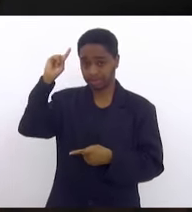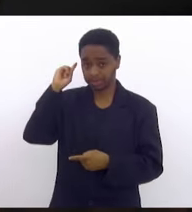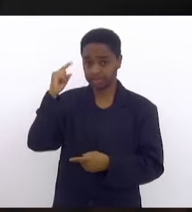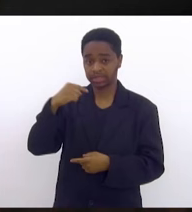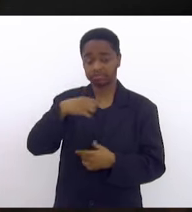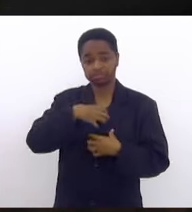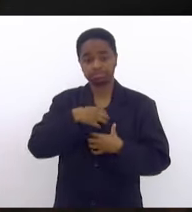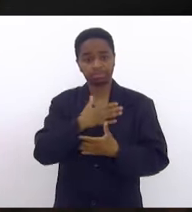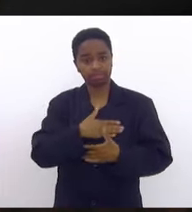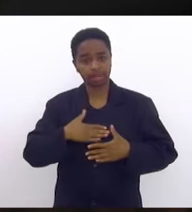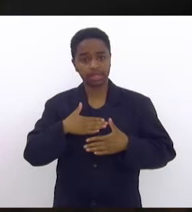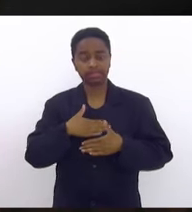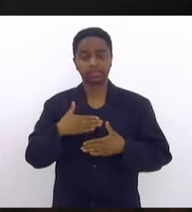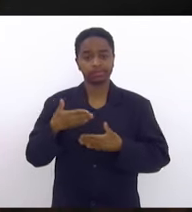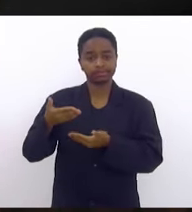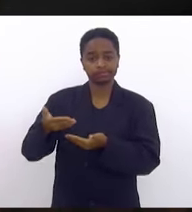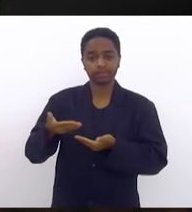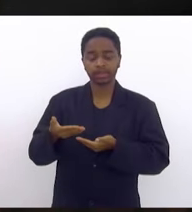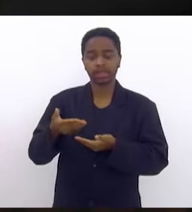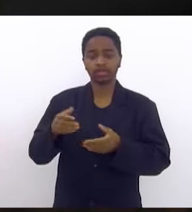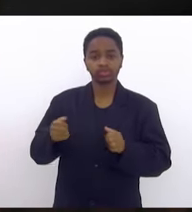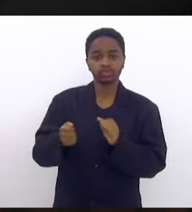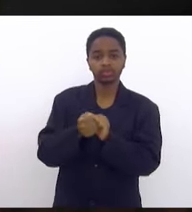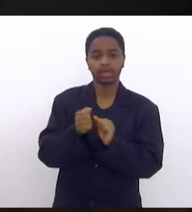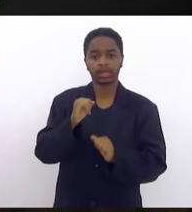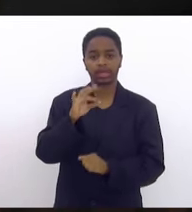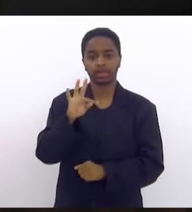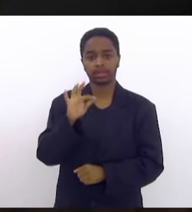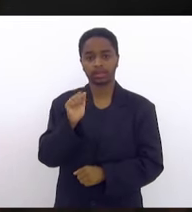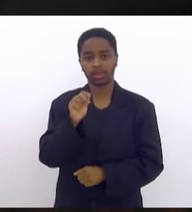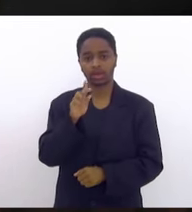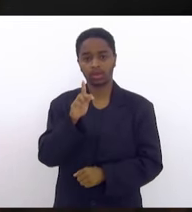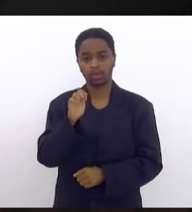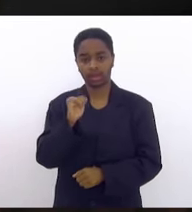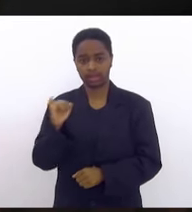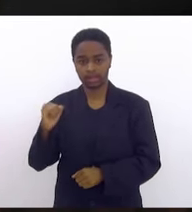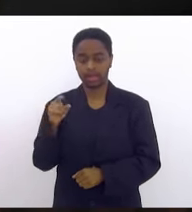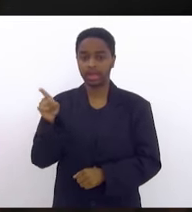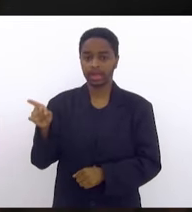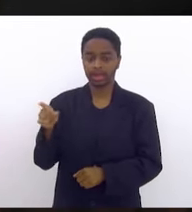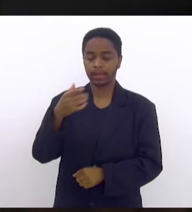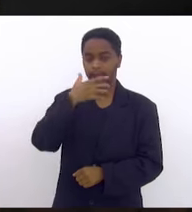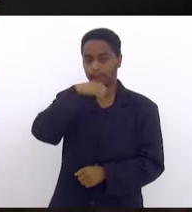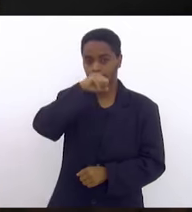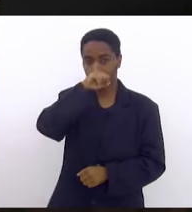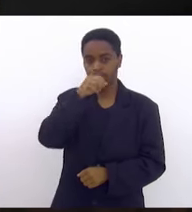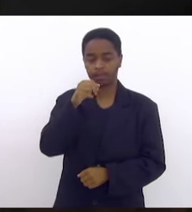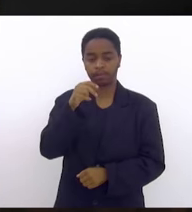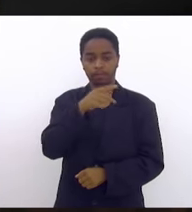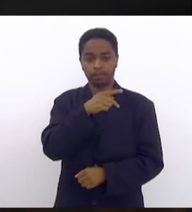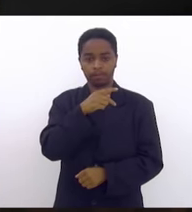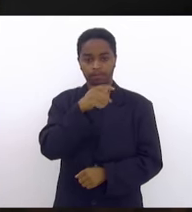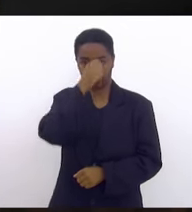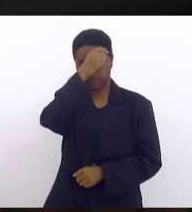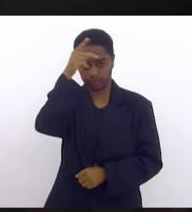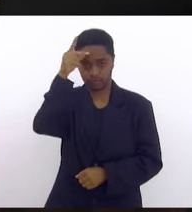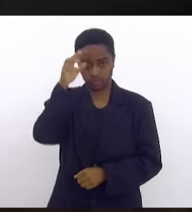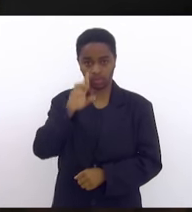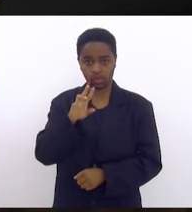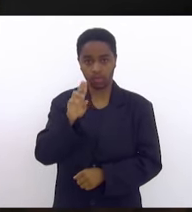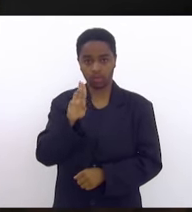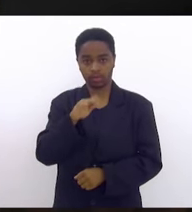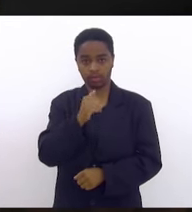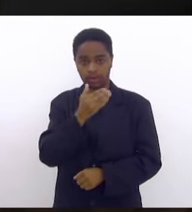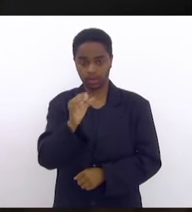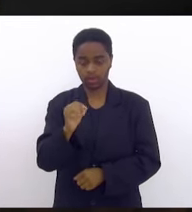ser recebido em Itaguaí. Para quem não sabe, pastor Roberto é o pai do prefeito Rubão de Itaguaí. E eu fui lá